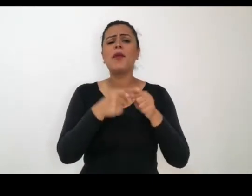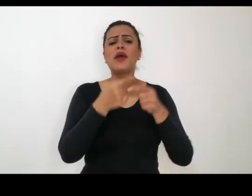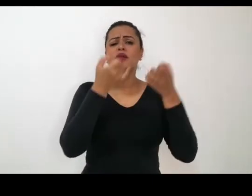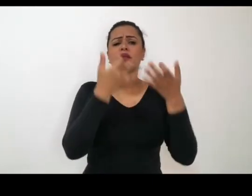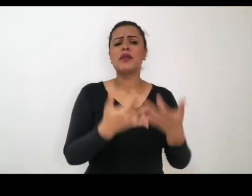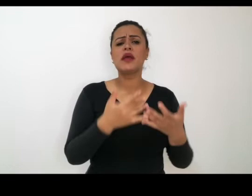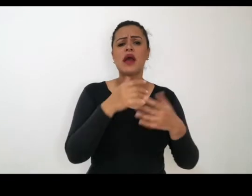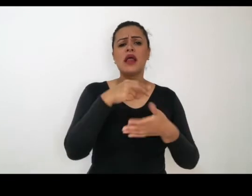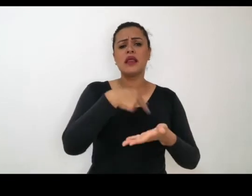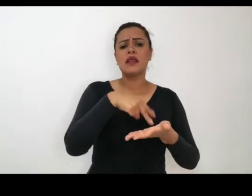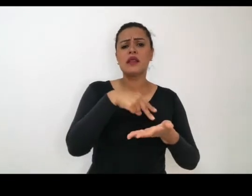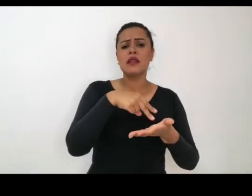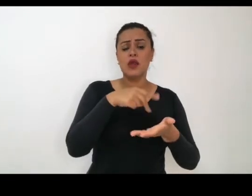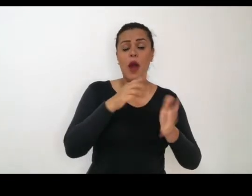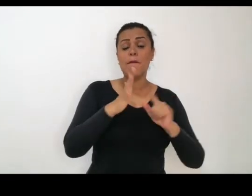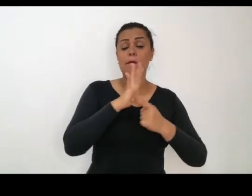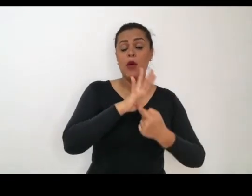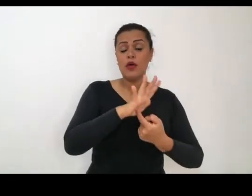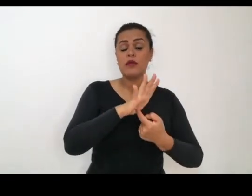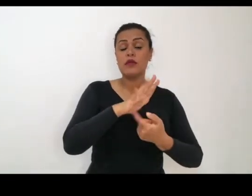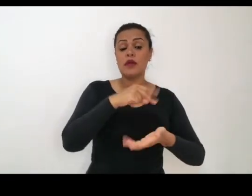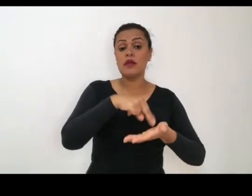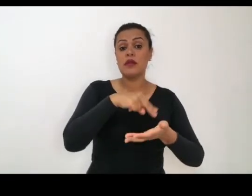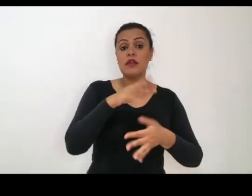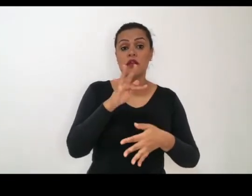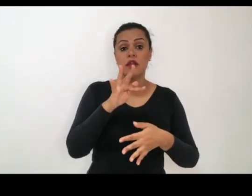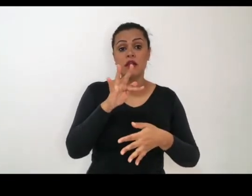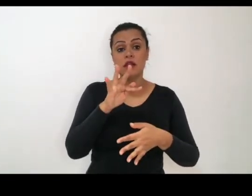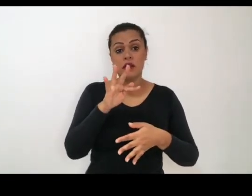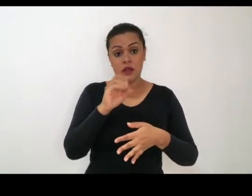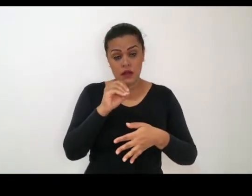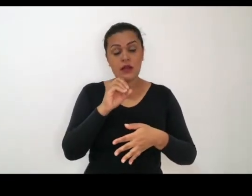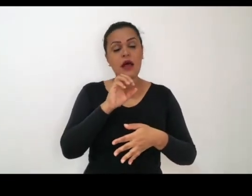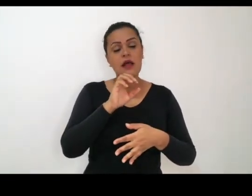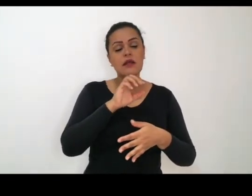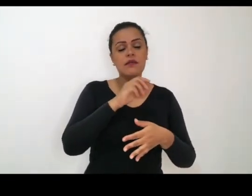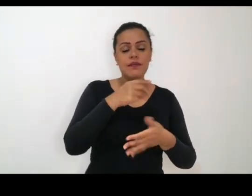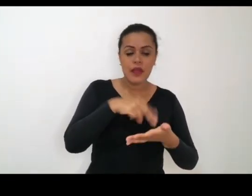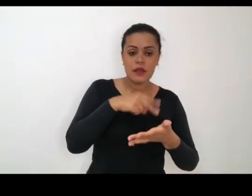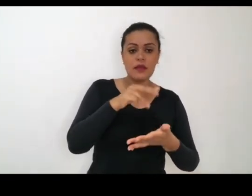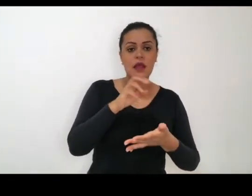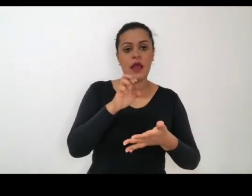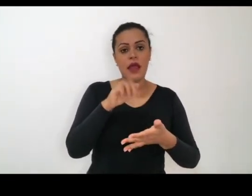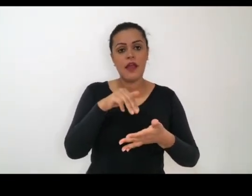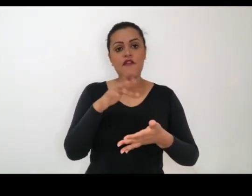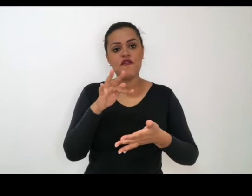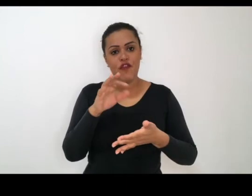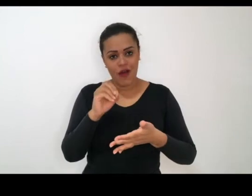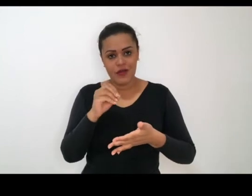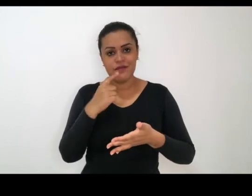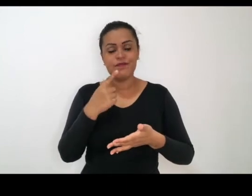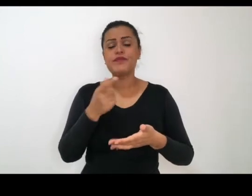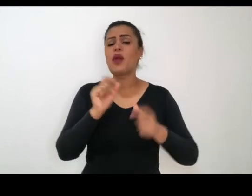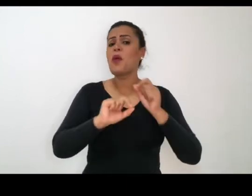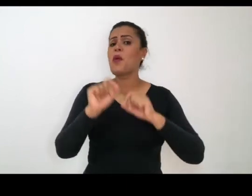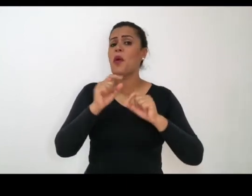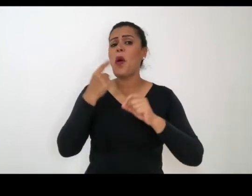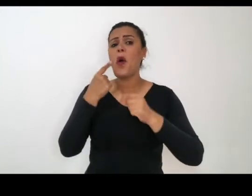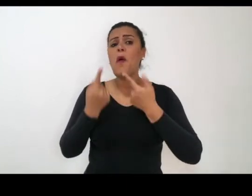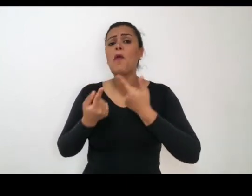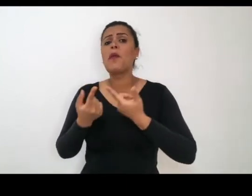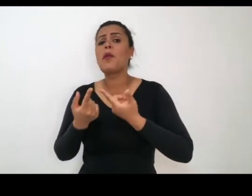essa possibilidade de a gente avaliar essas estatísticas de como está a produção no mundo, né? Então, a gente tem